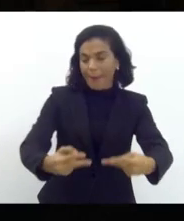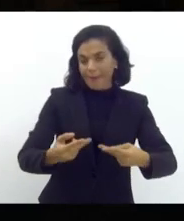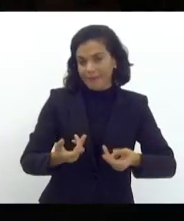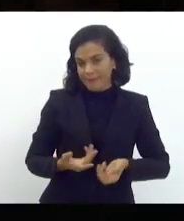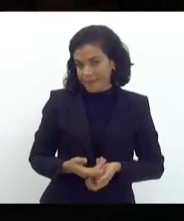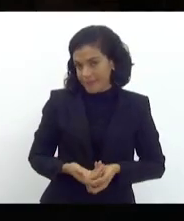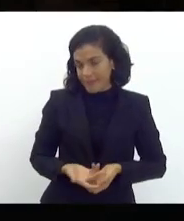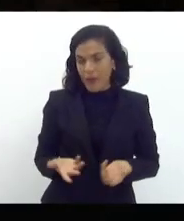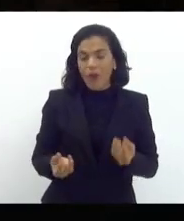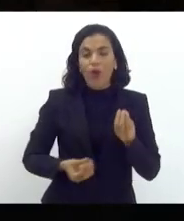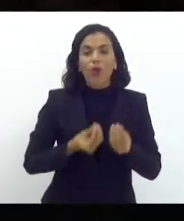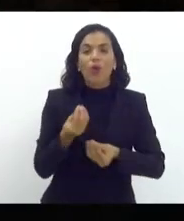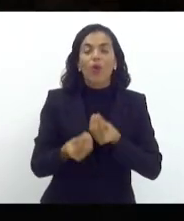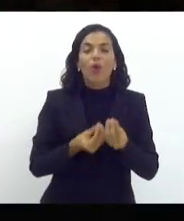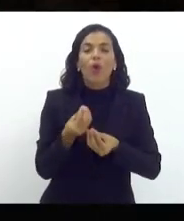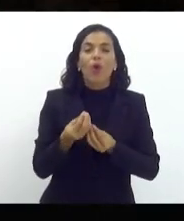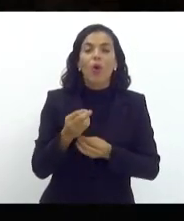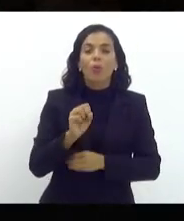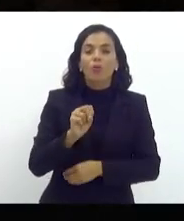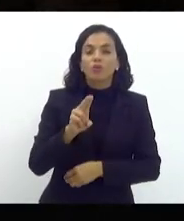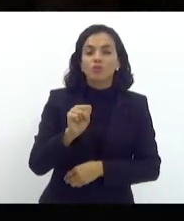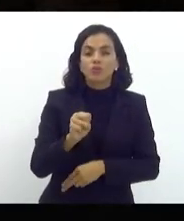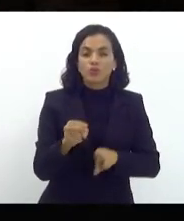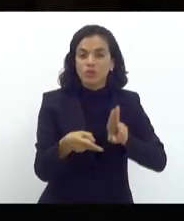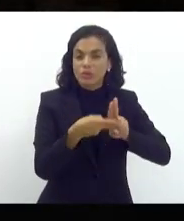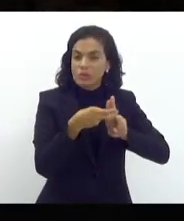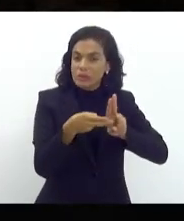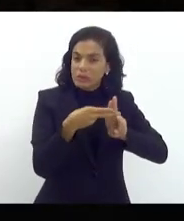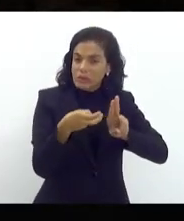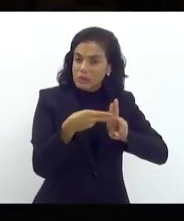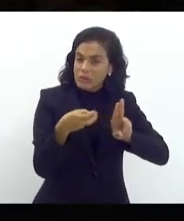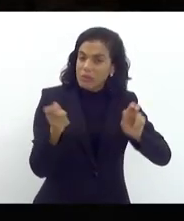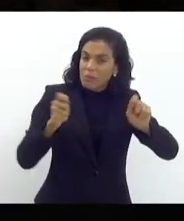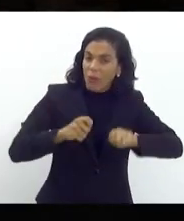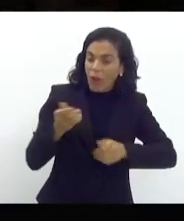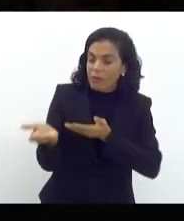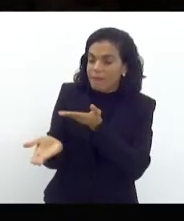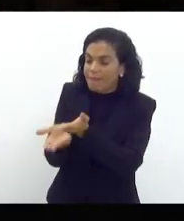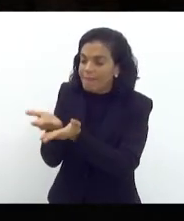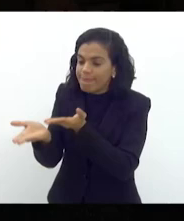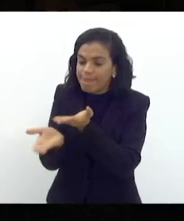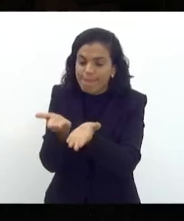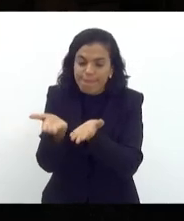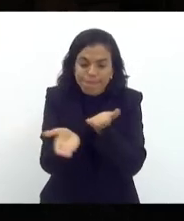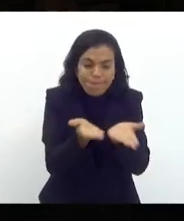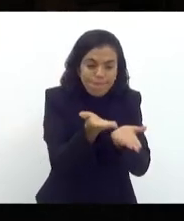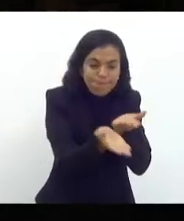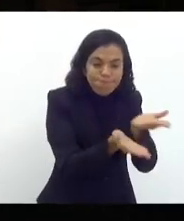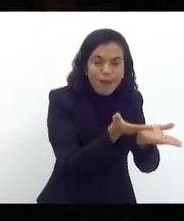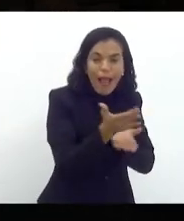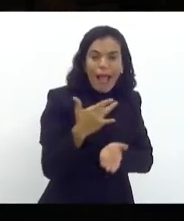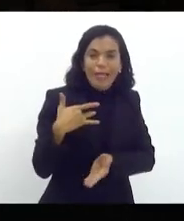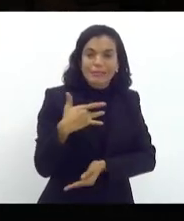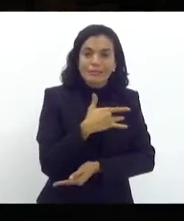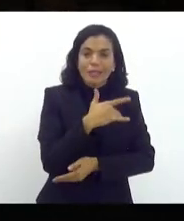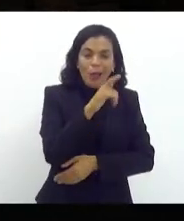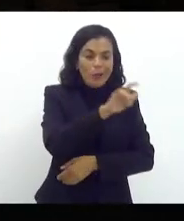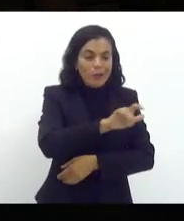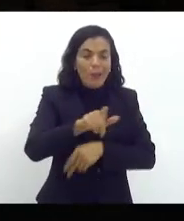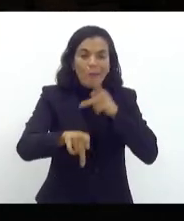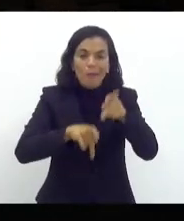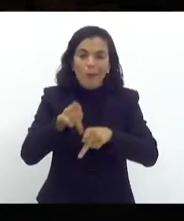como é que o SUS pode atender a saúde dos mais